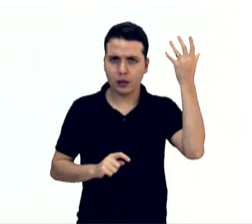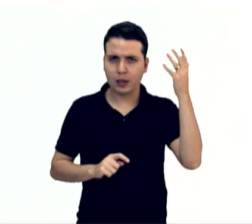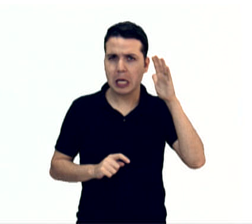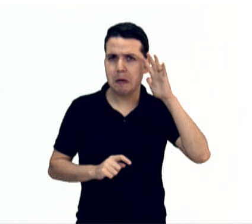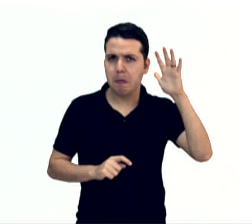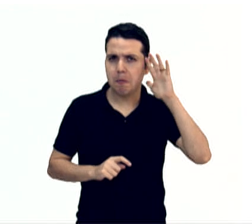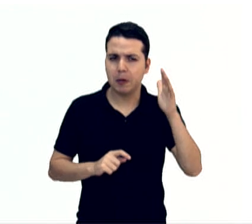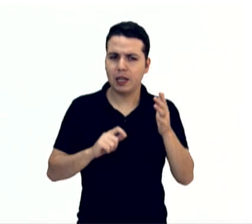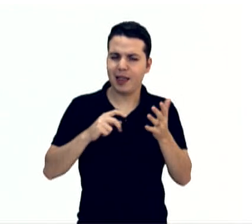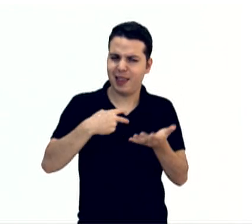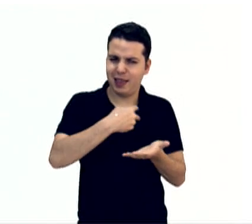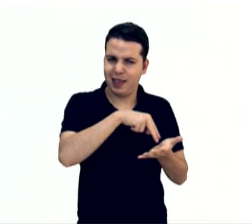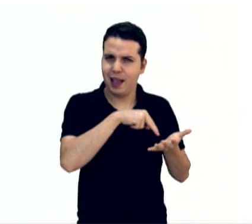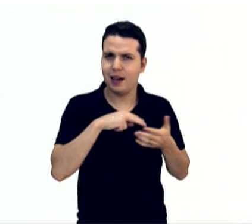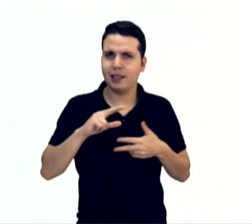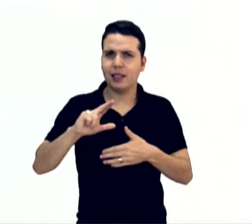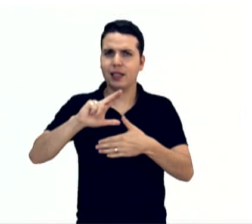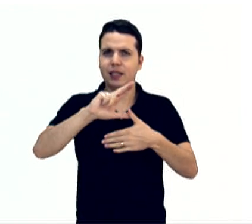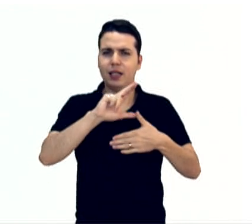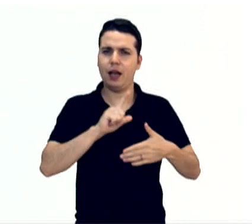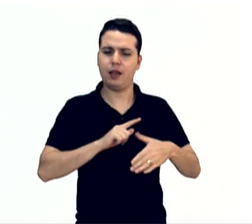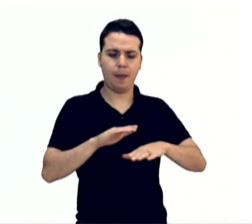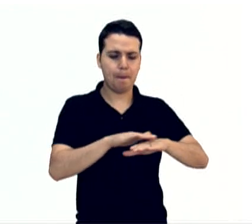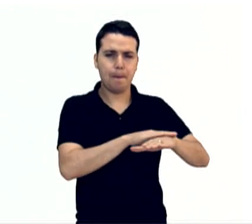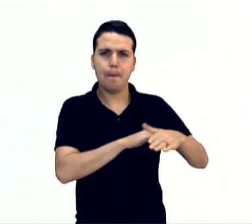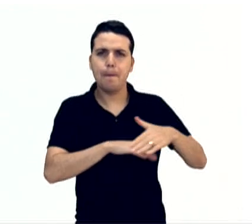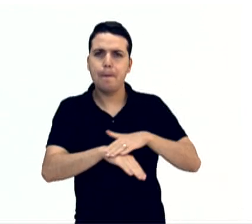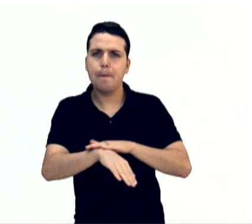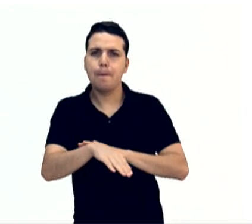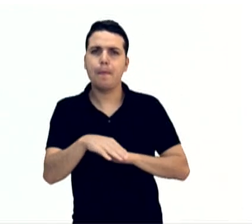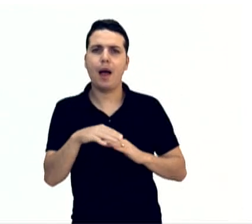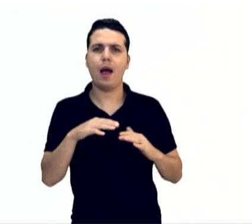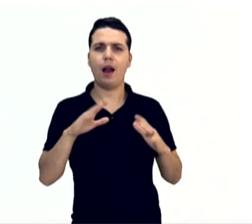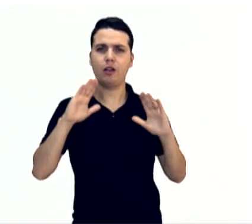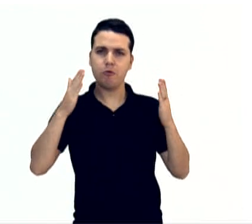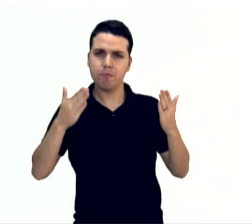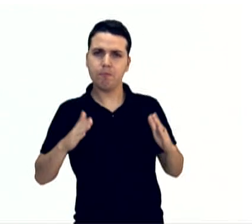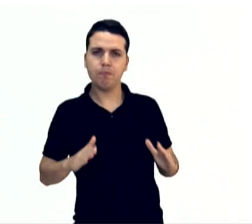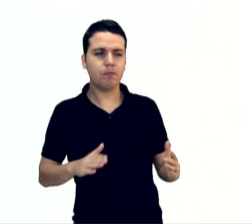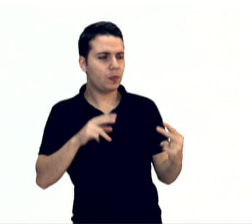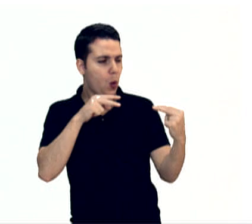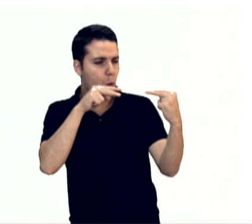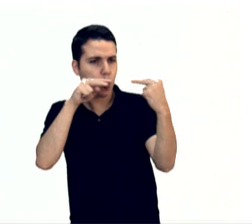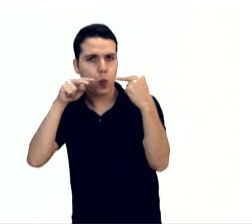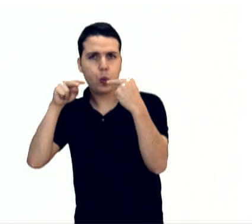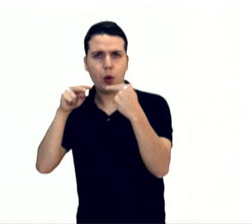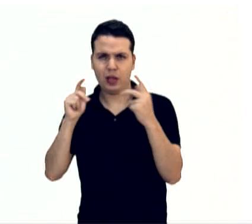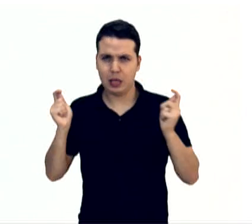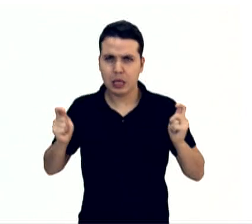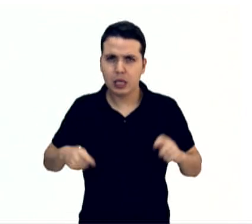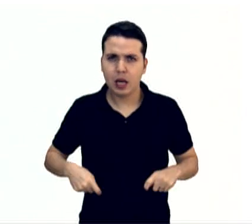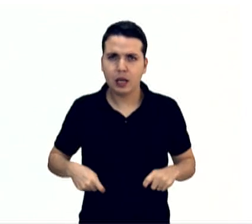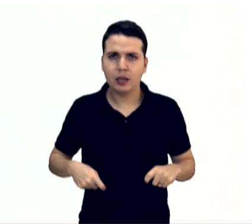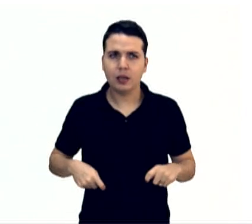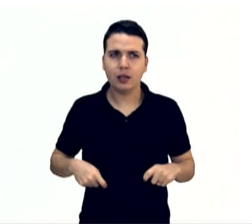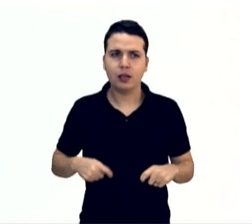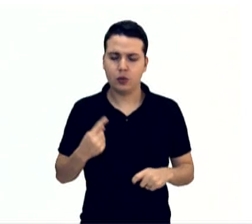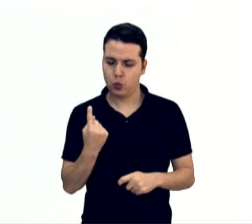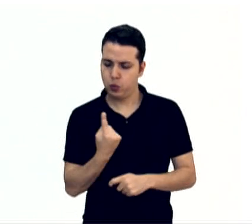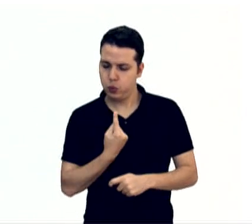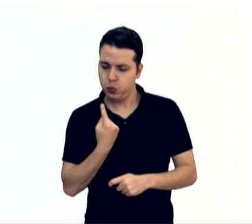dança latina, que tem a questão de pele, de olhar, de sensualidade, né? E aí, essa